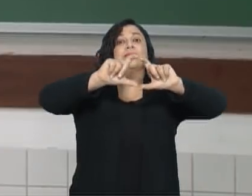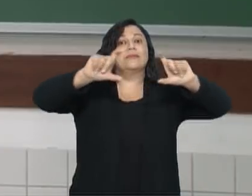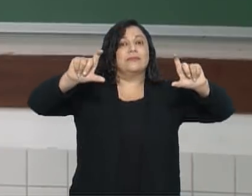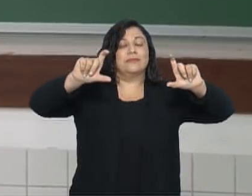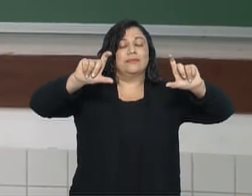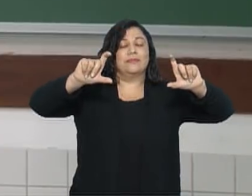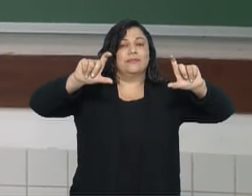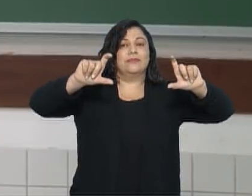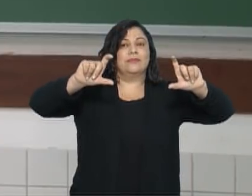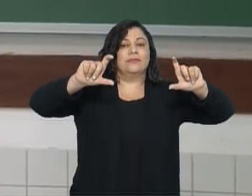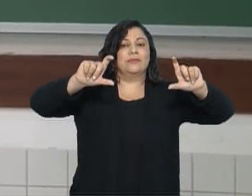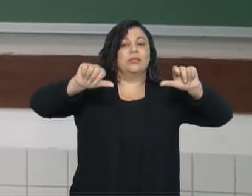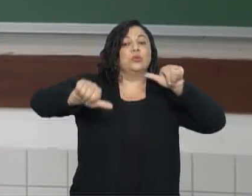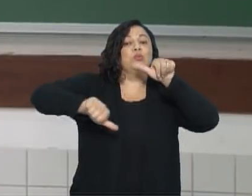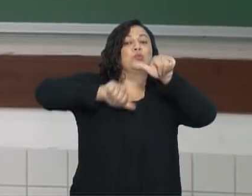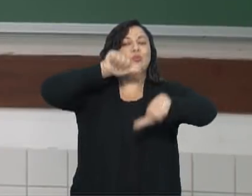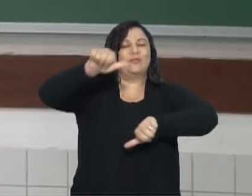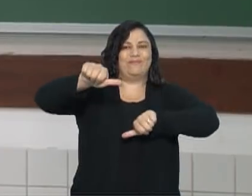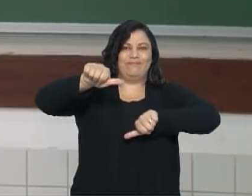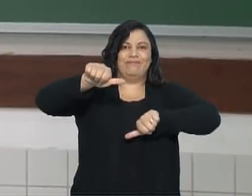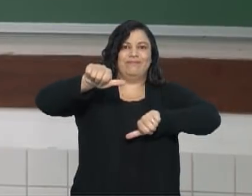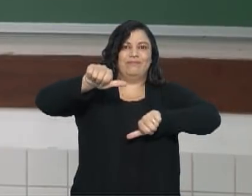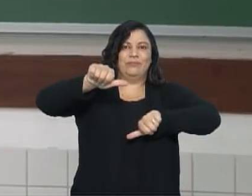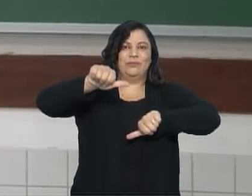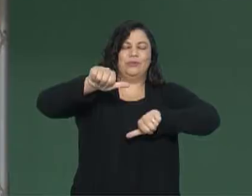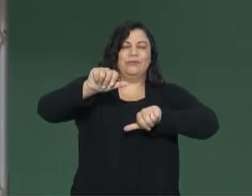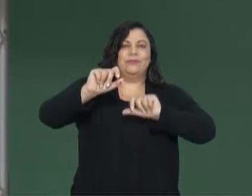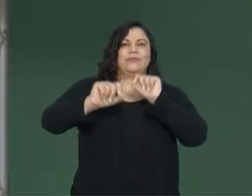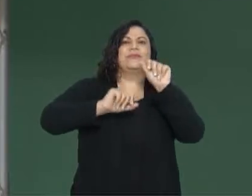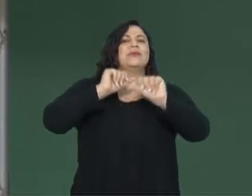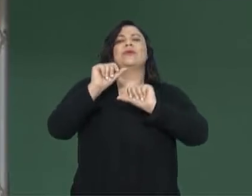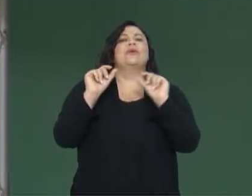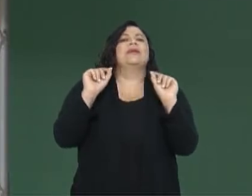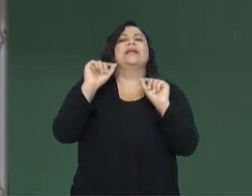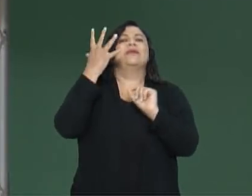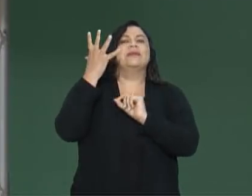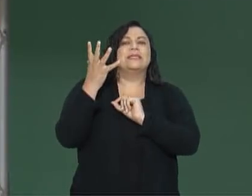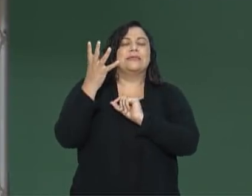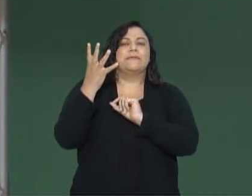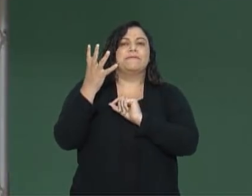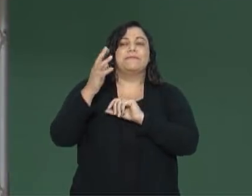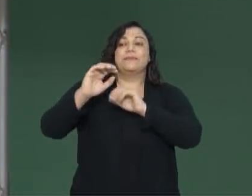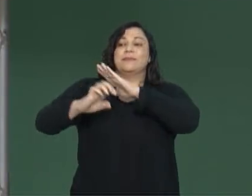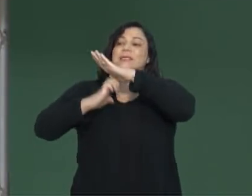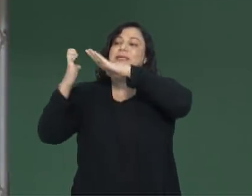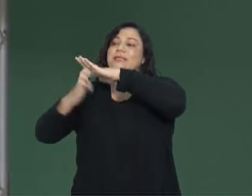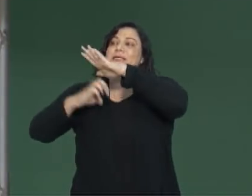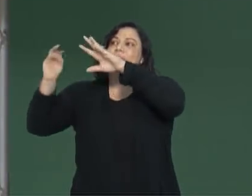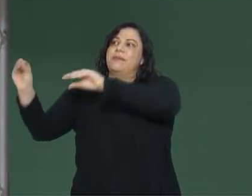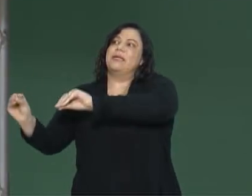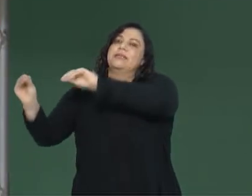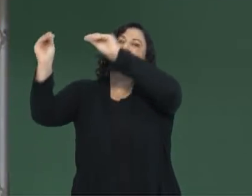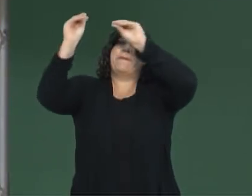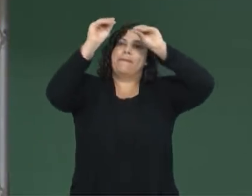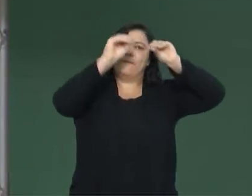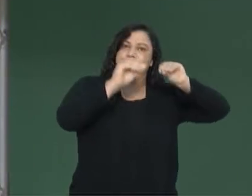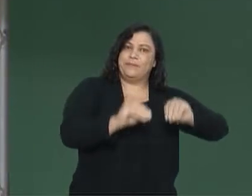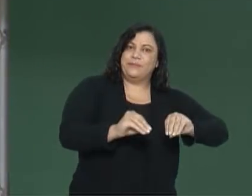substituímos as importações. E o que significa? Trouxemos empresas de fora e instalamos no